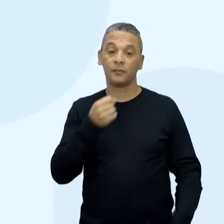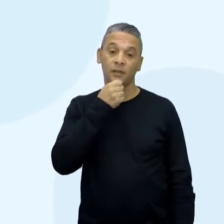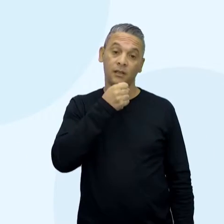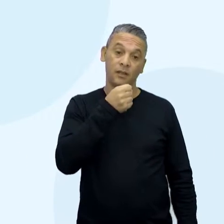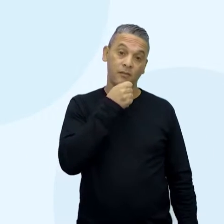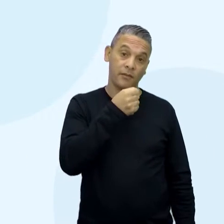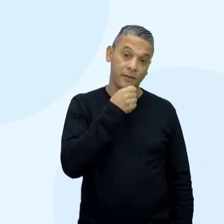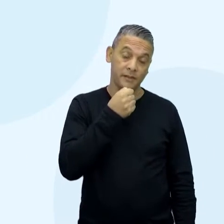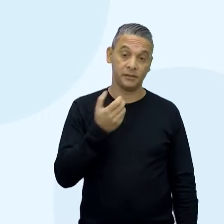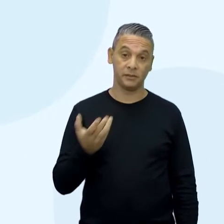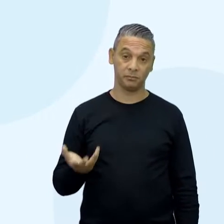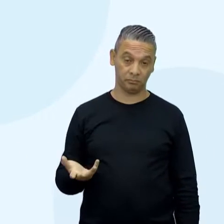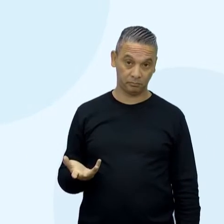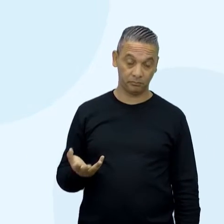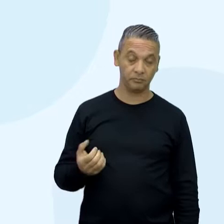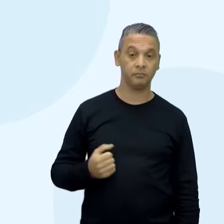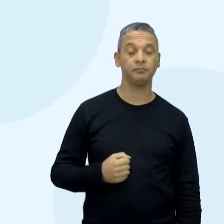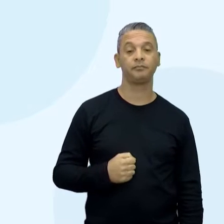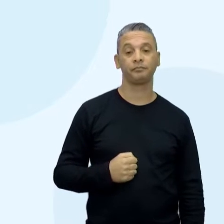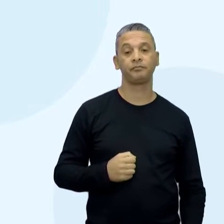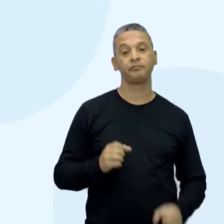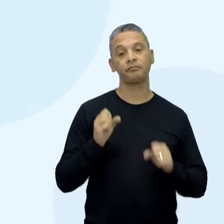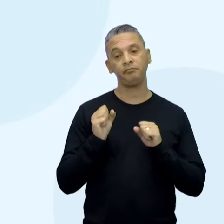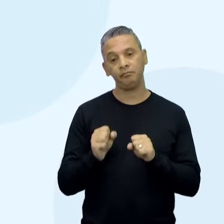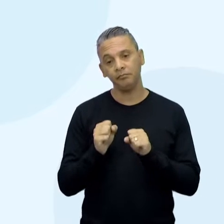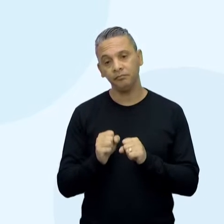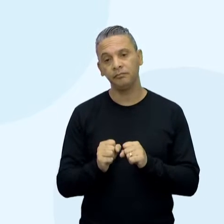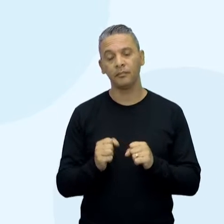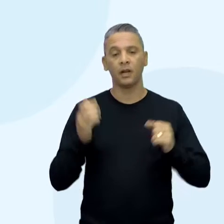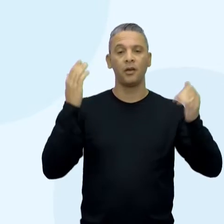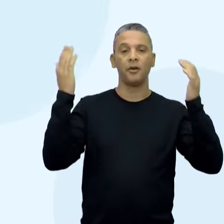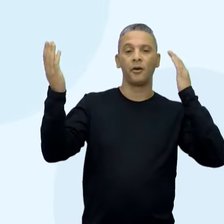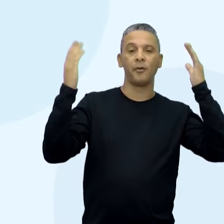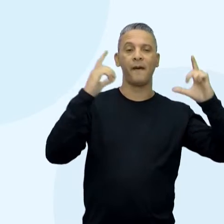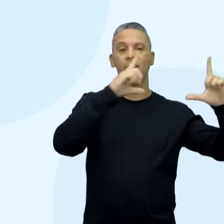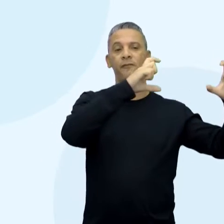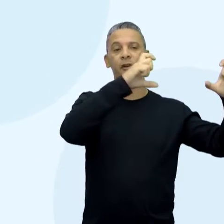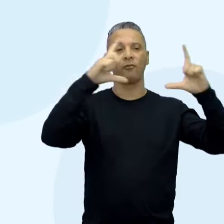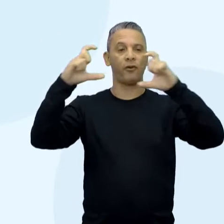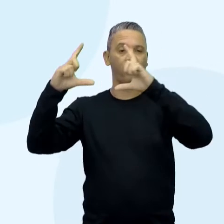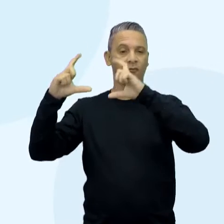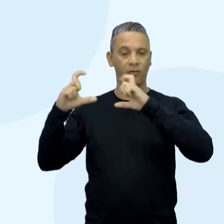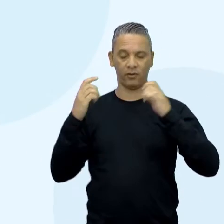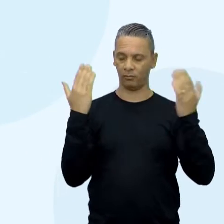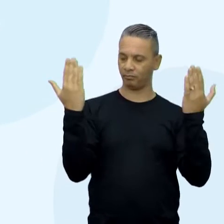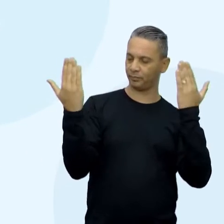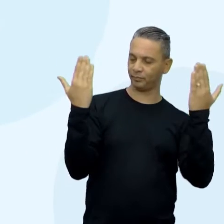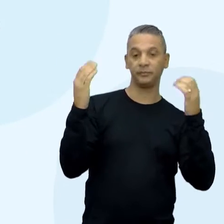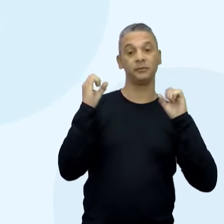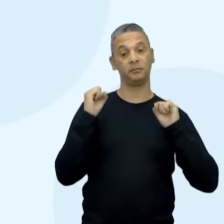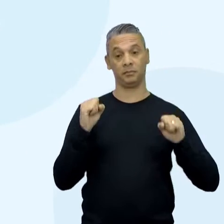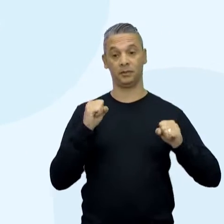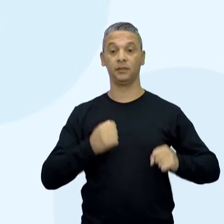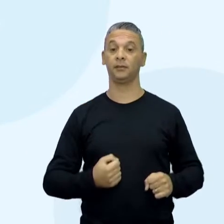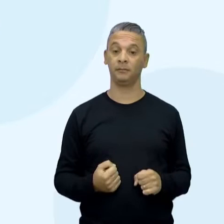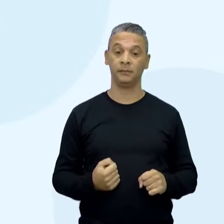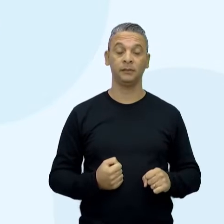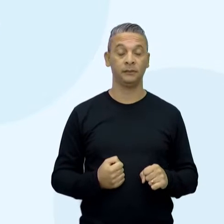entrevistas, que eu vou mostrar para vocês um modelo hoje. Você pode comparar fotografias, que eu já mostrei nas aulas